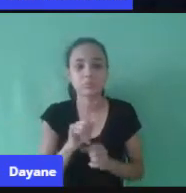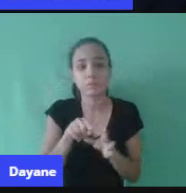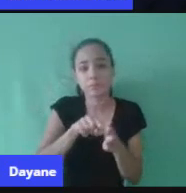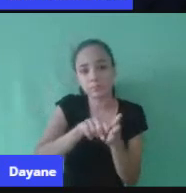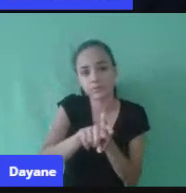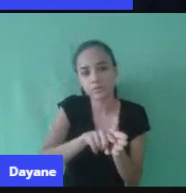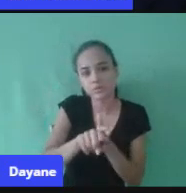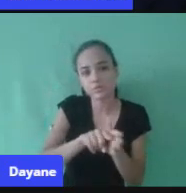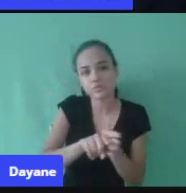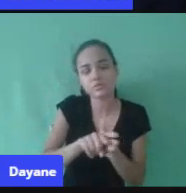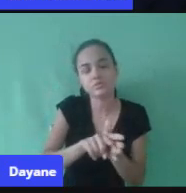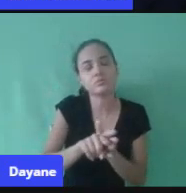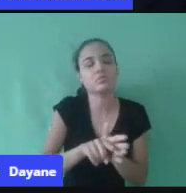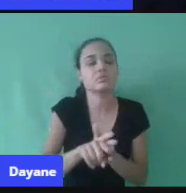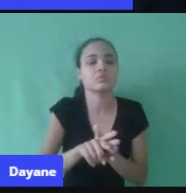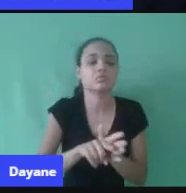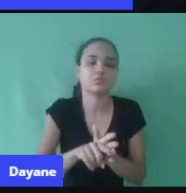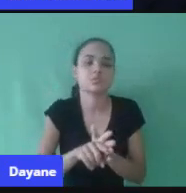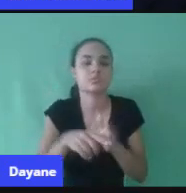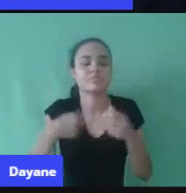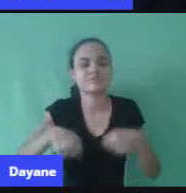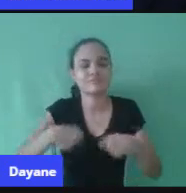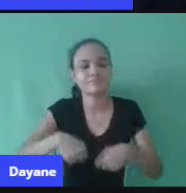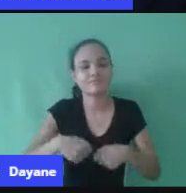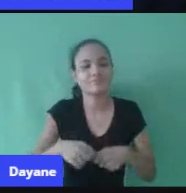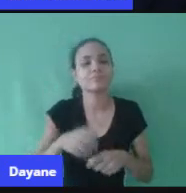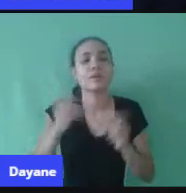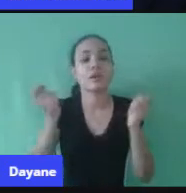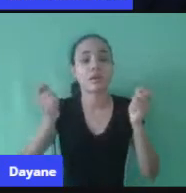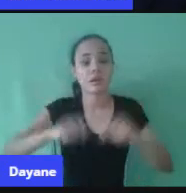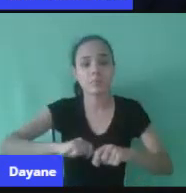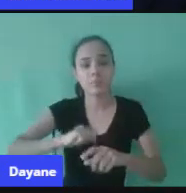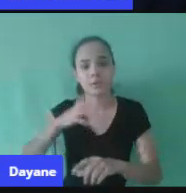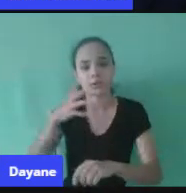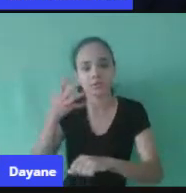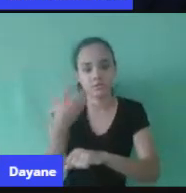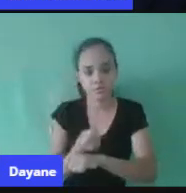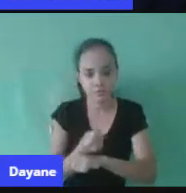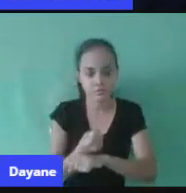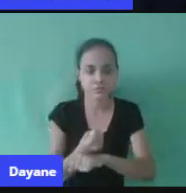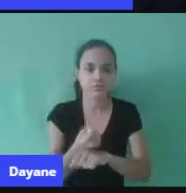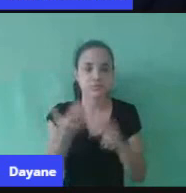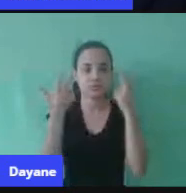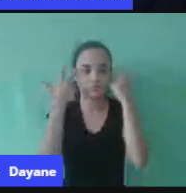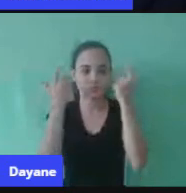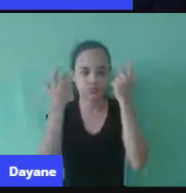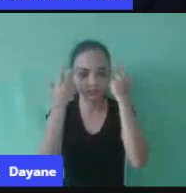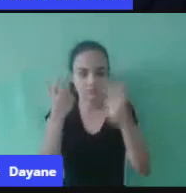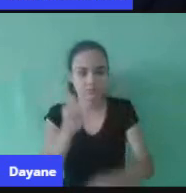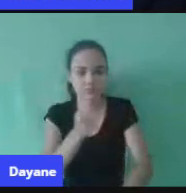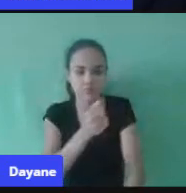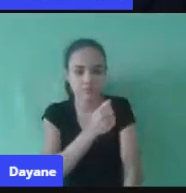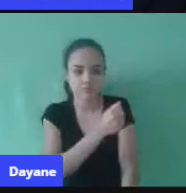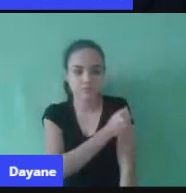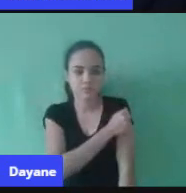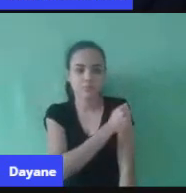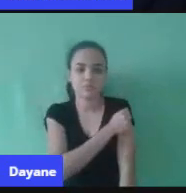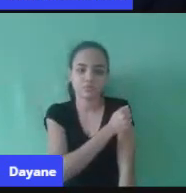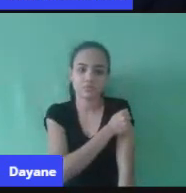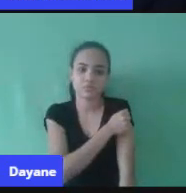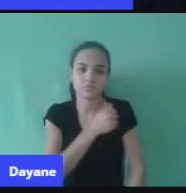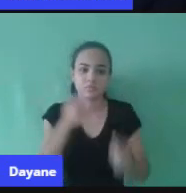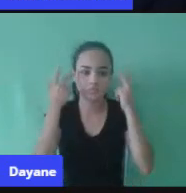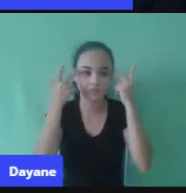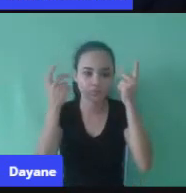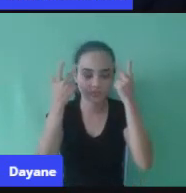baixado tranquilamente, né? Para seus alunos estarem pesquisando alguma coisa sobre Campo Grande. E o outro que